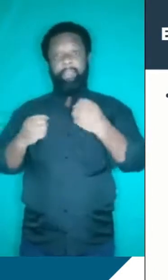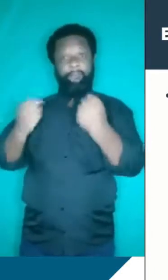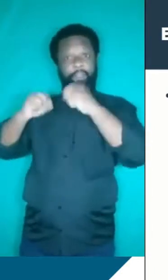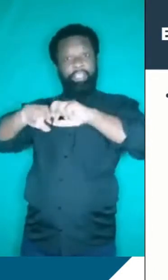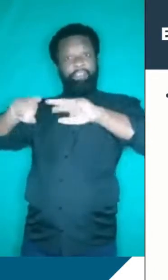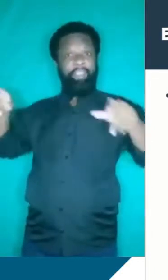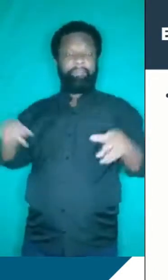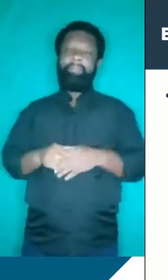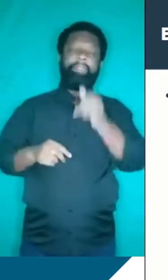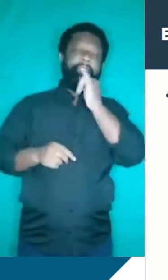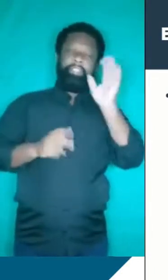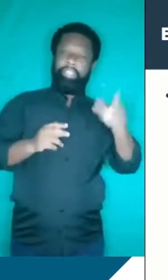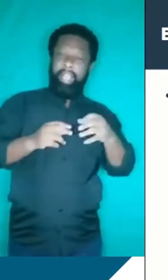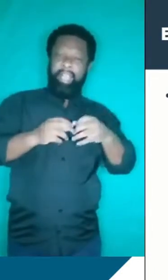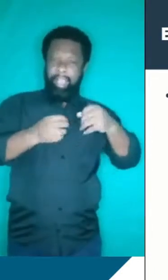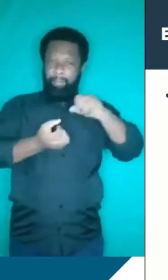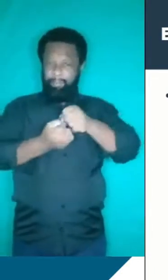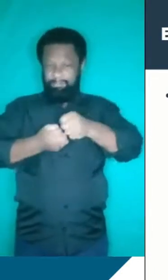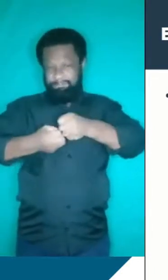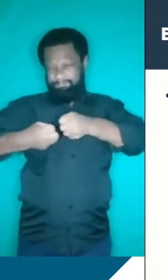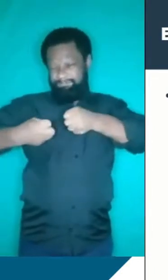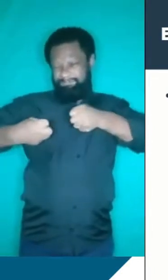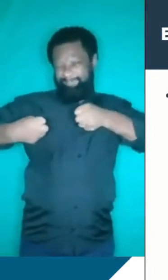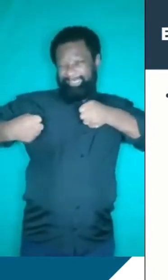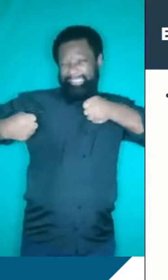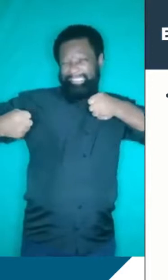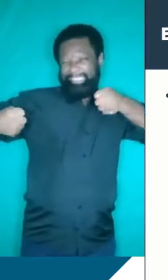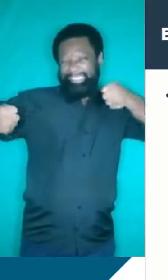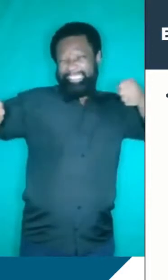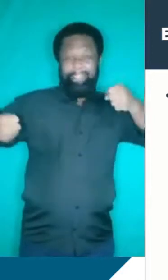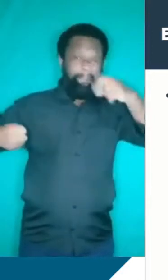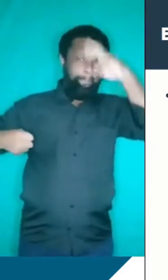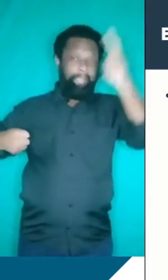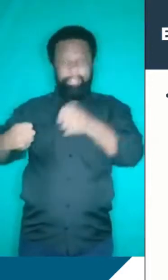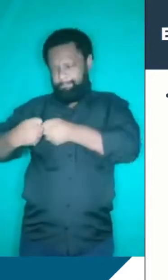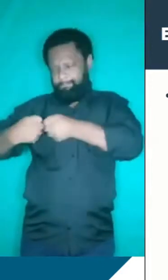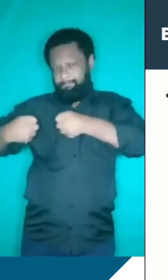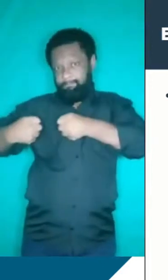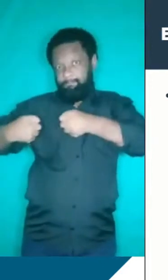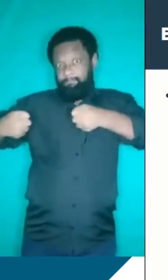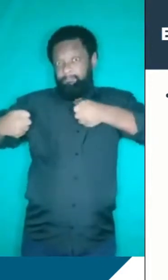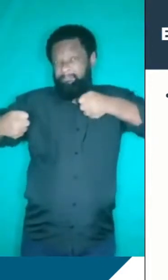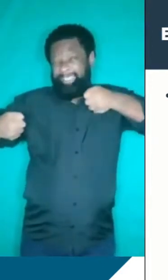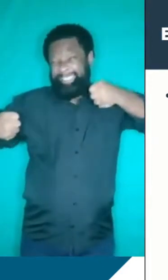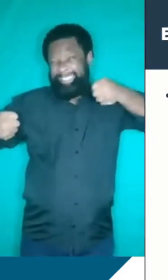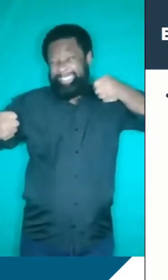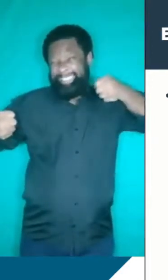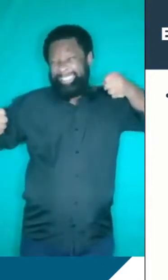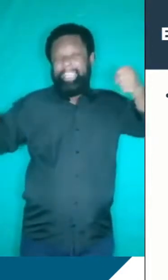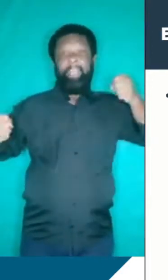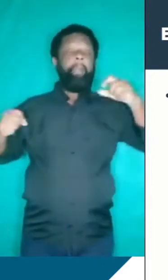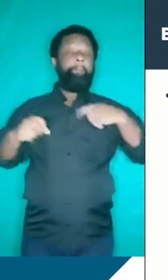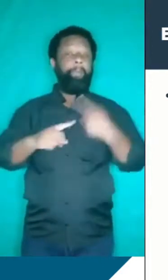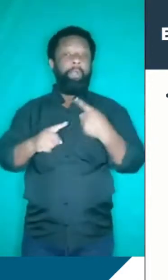já esticaram uma mola, vocês sabem que quanto mais esticada, mais força eu preciso para esticar. Então, essa força ela vai aumentando conforme eu